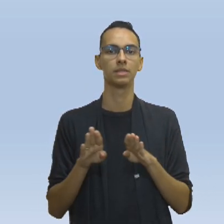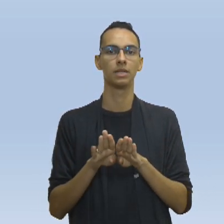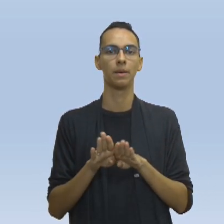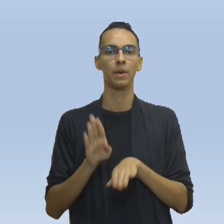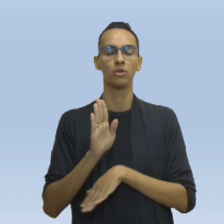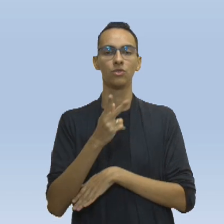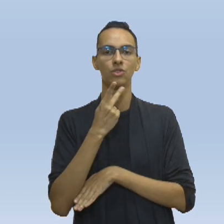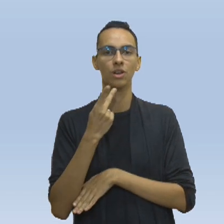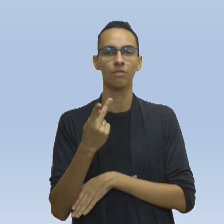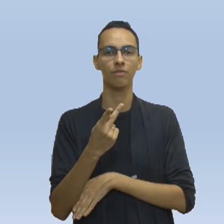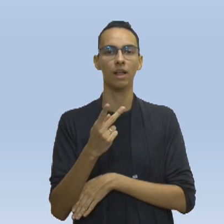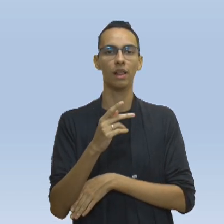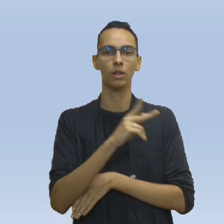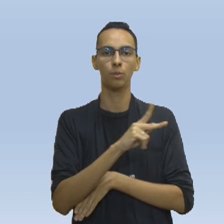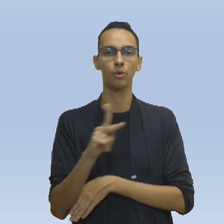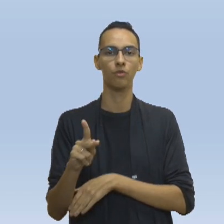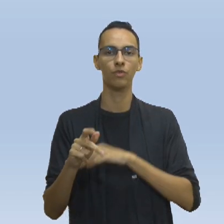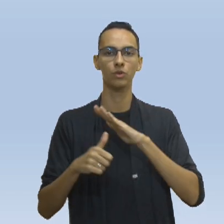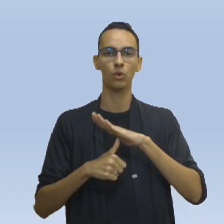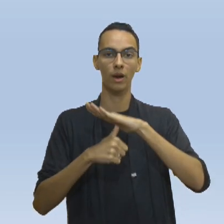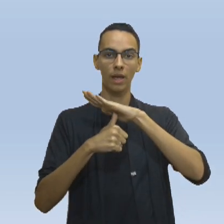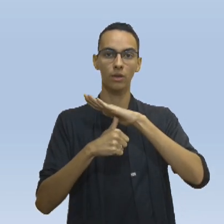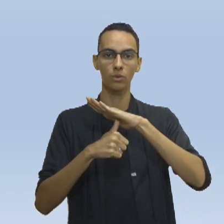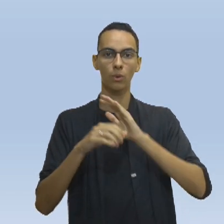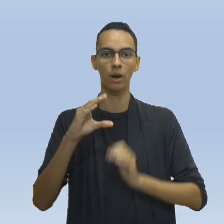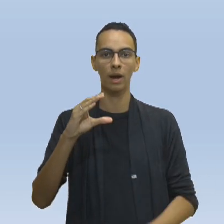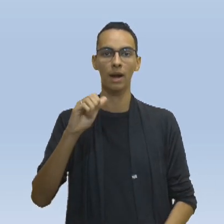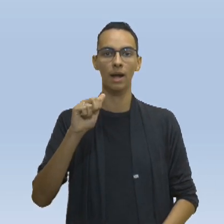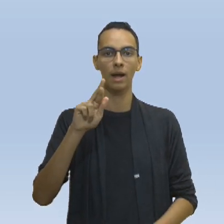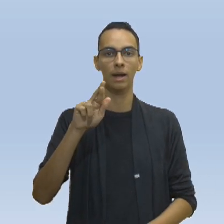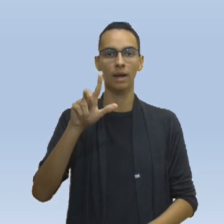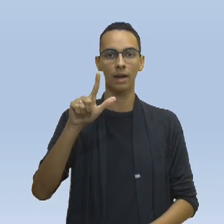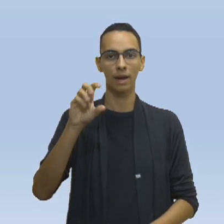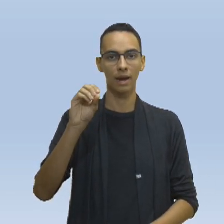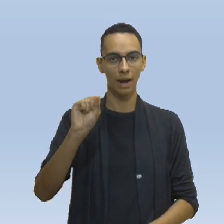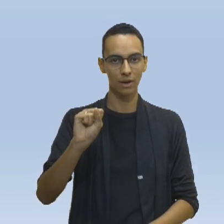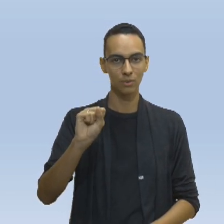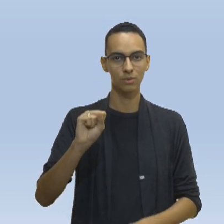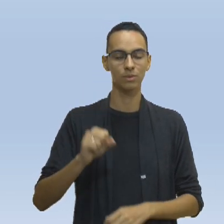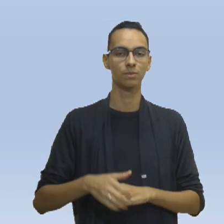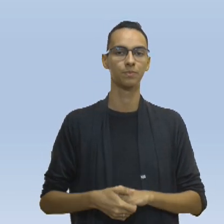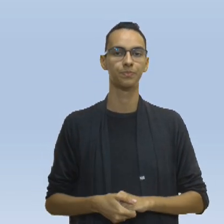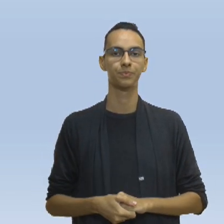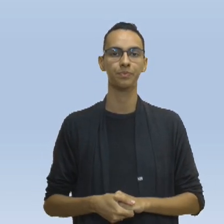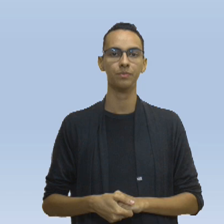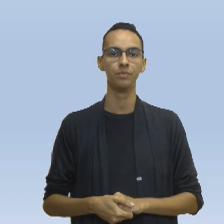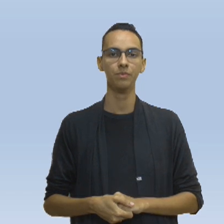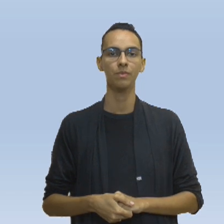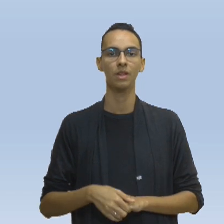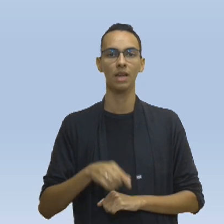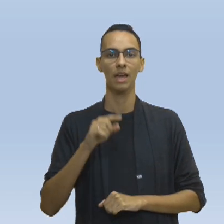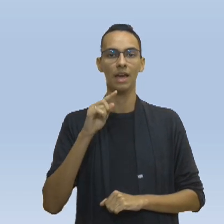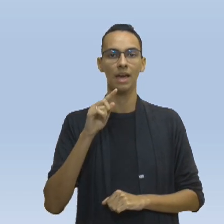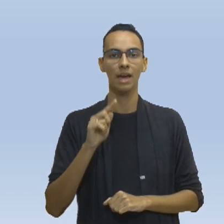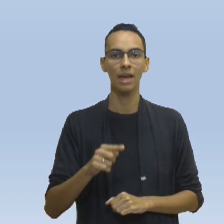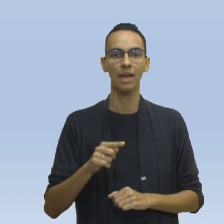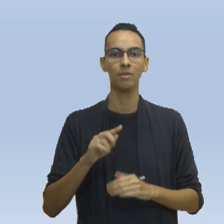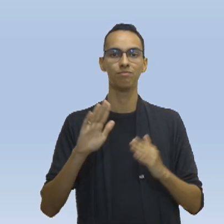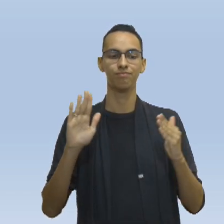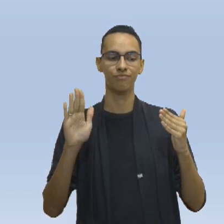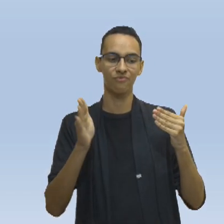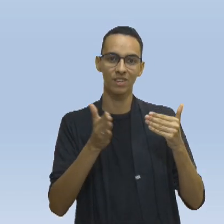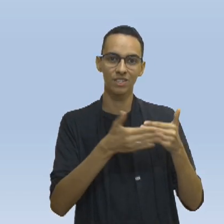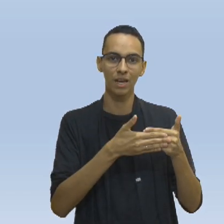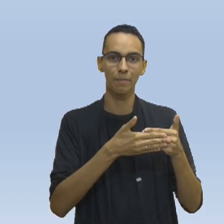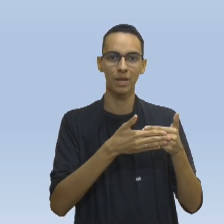mencionado pelo professor Carlos, ou pelo menos indiretamente foi mencionado, é a vedação de provimento de vagas em